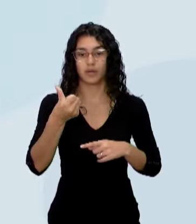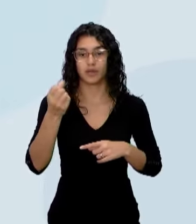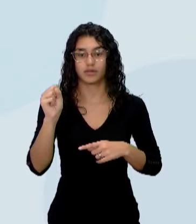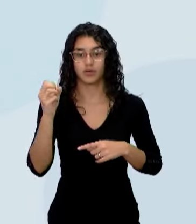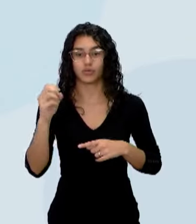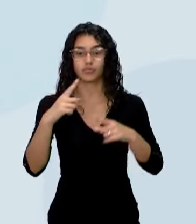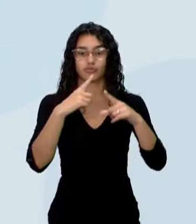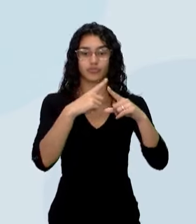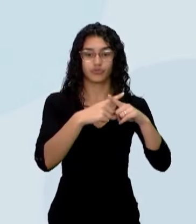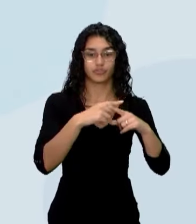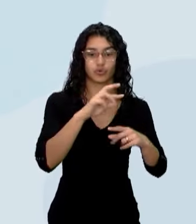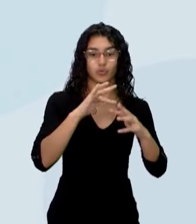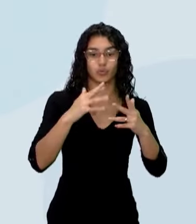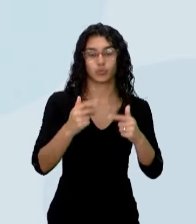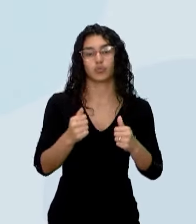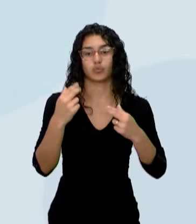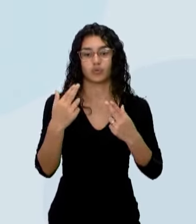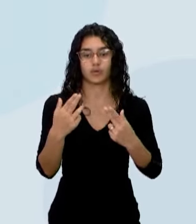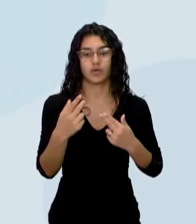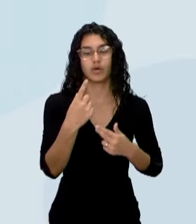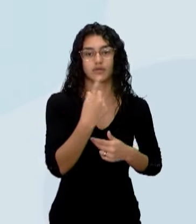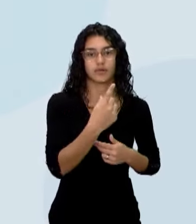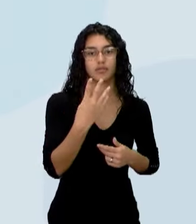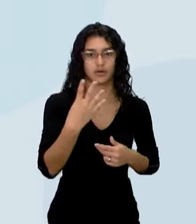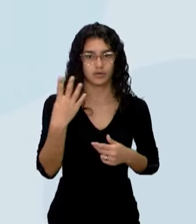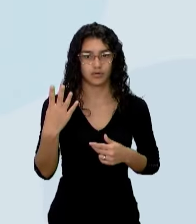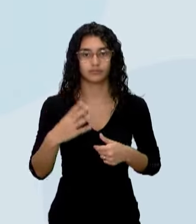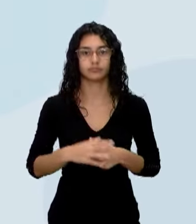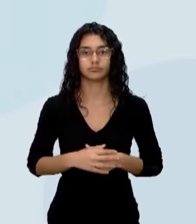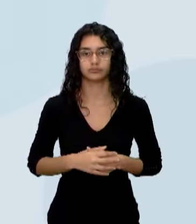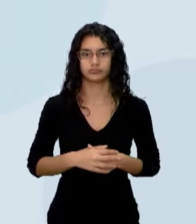220. Ficou lá igual